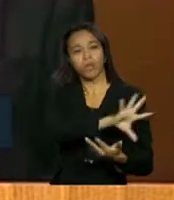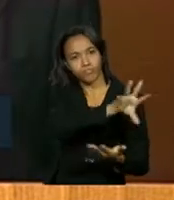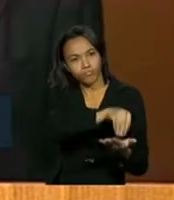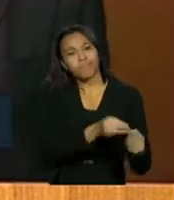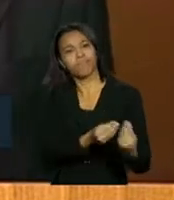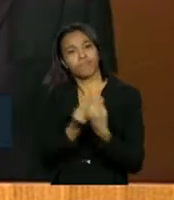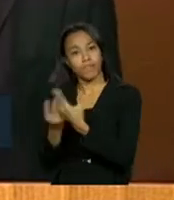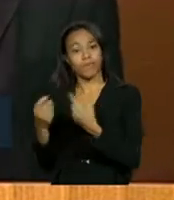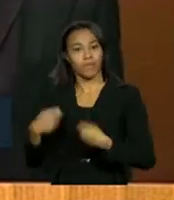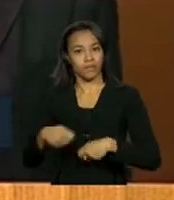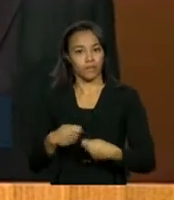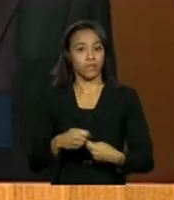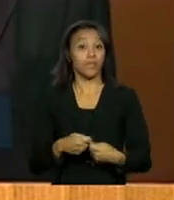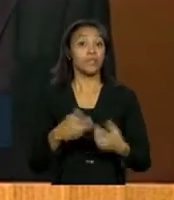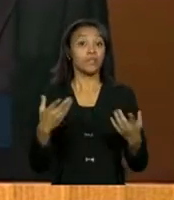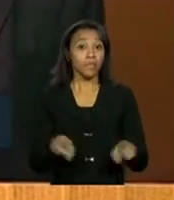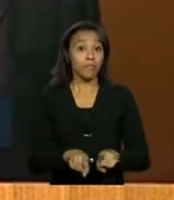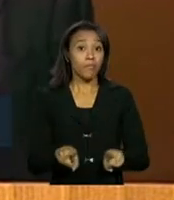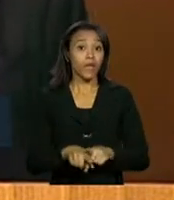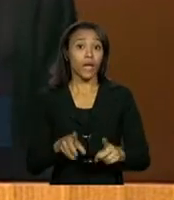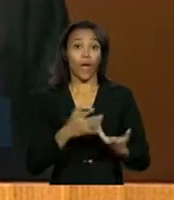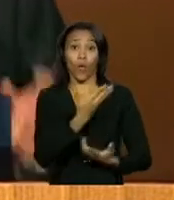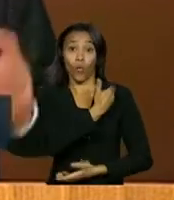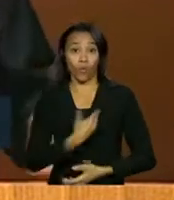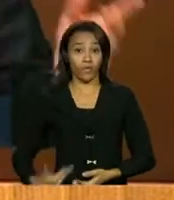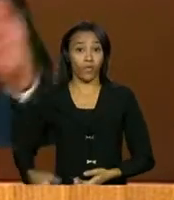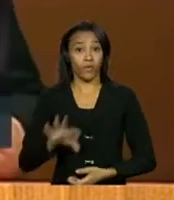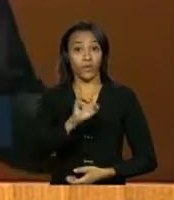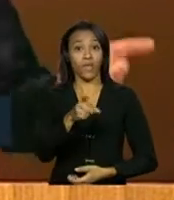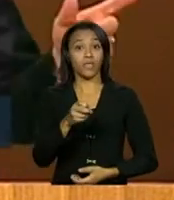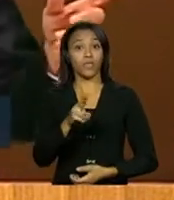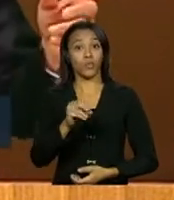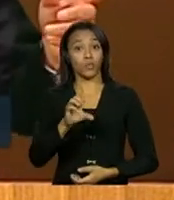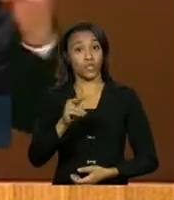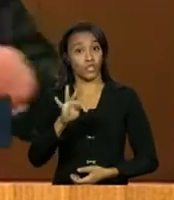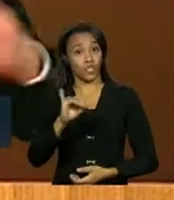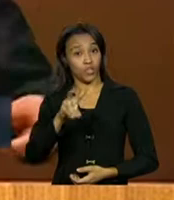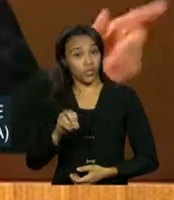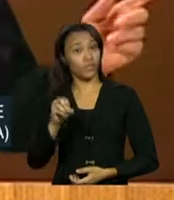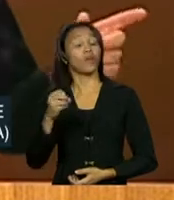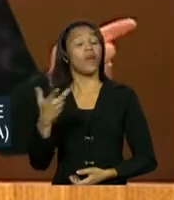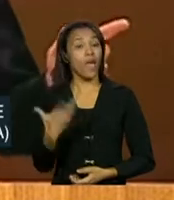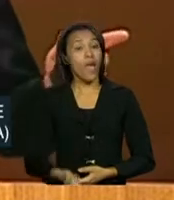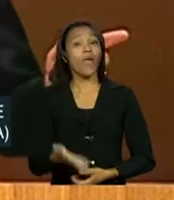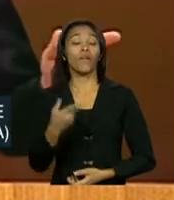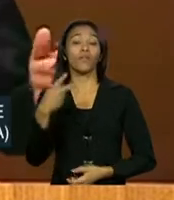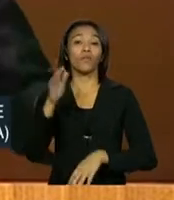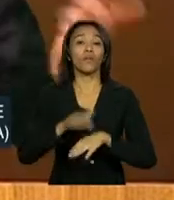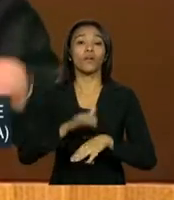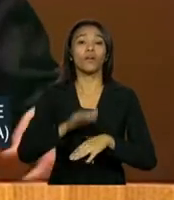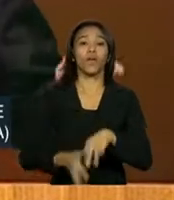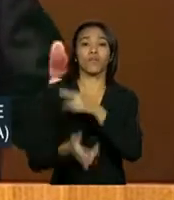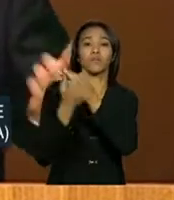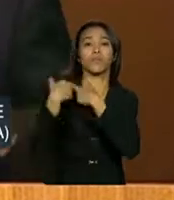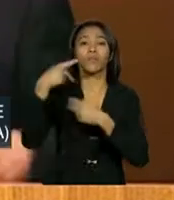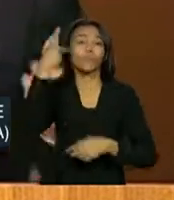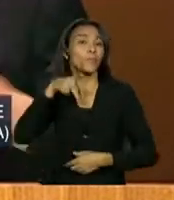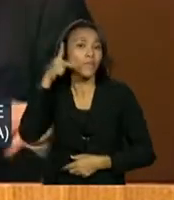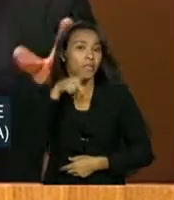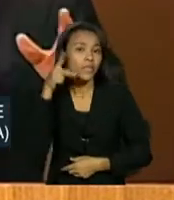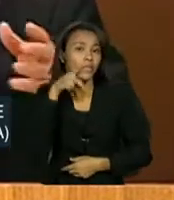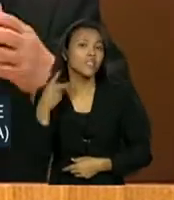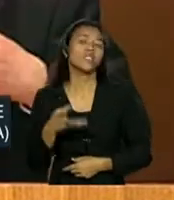Ao Poder Executivo cabe a coragem política, porque é a função dele, de dizer